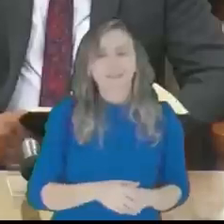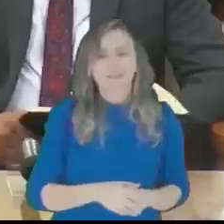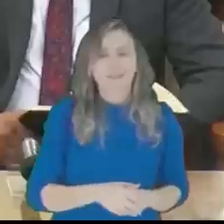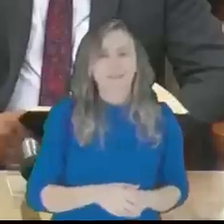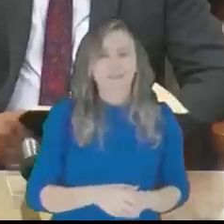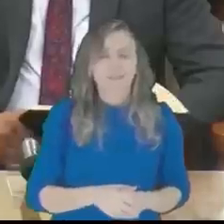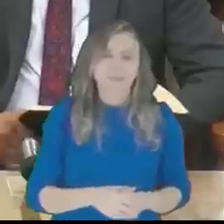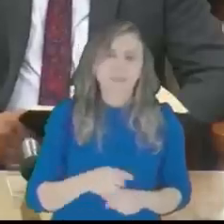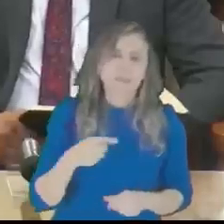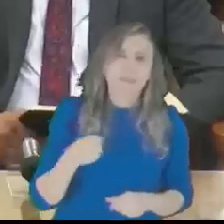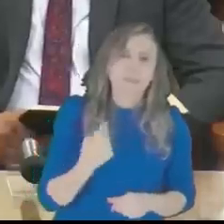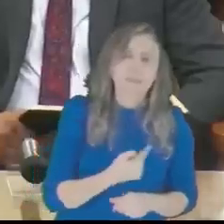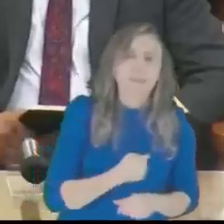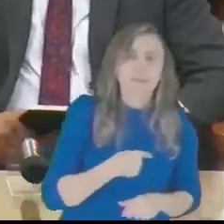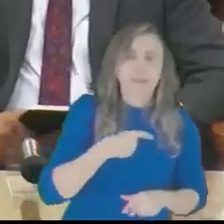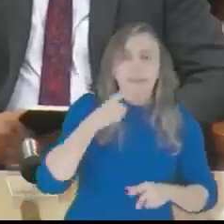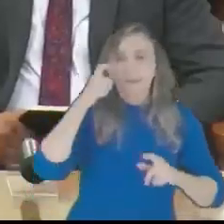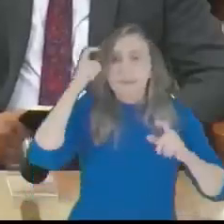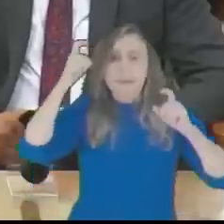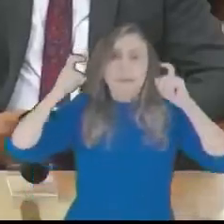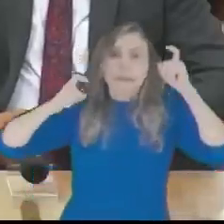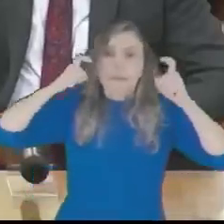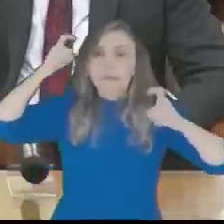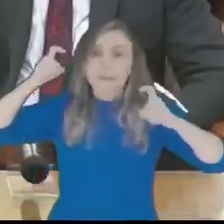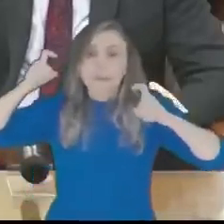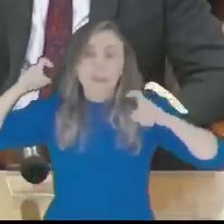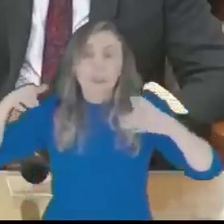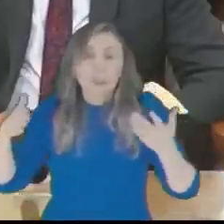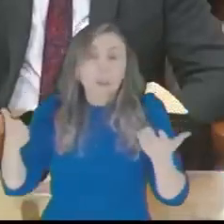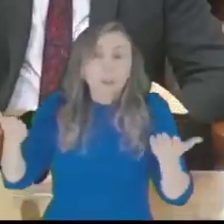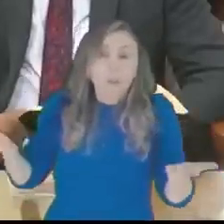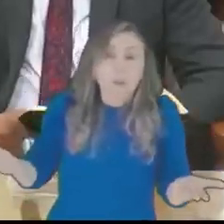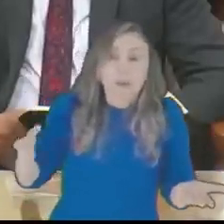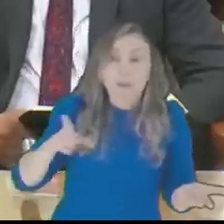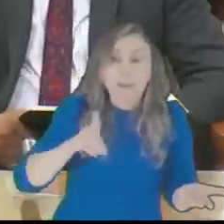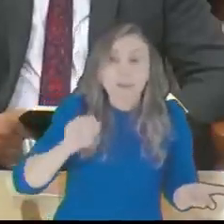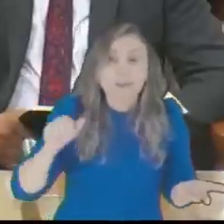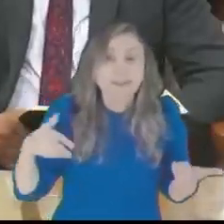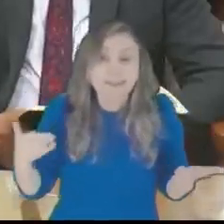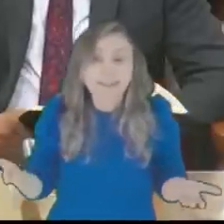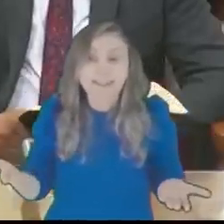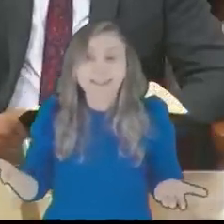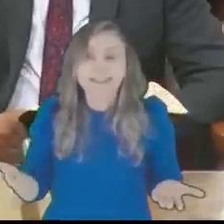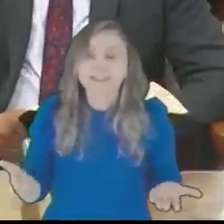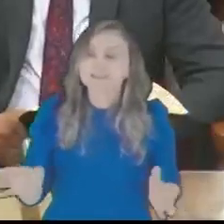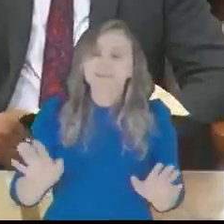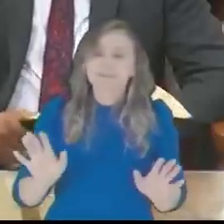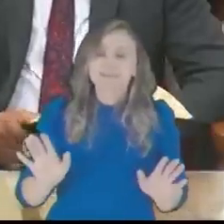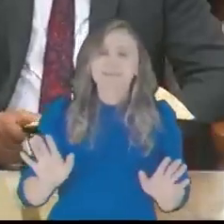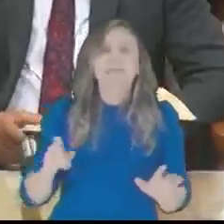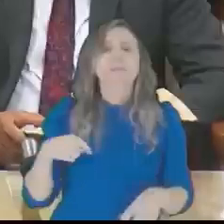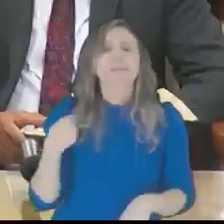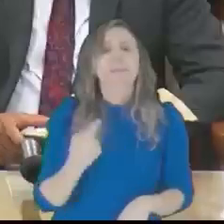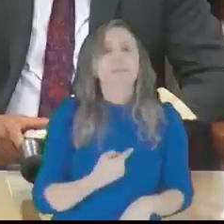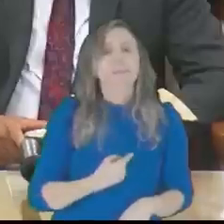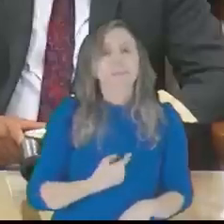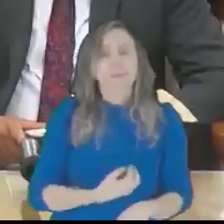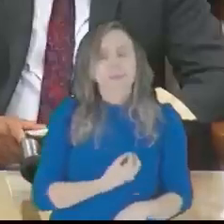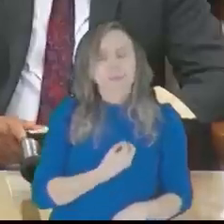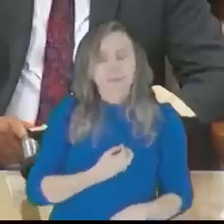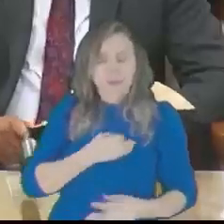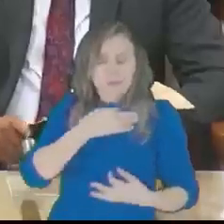Não devemos nos preocupar quando será a volta do Senhor. Nós devemos viver em santidade como se o